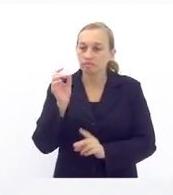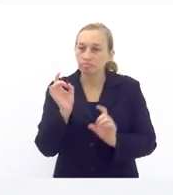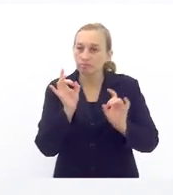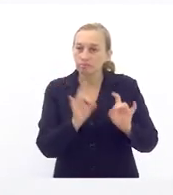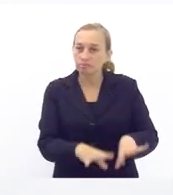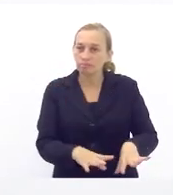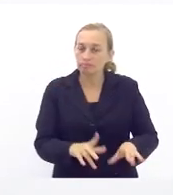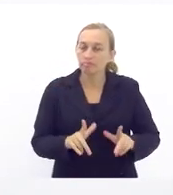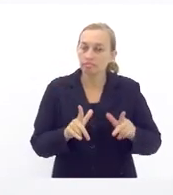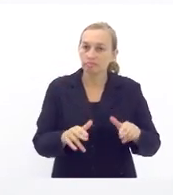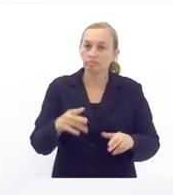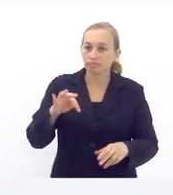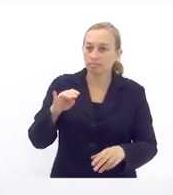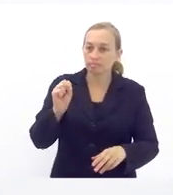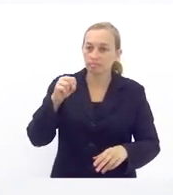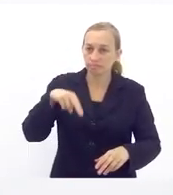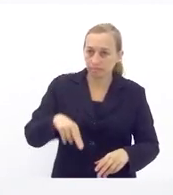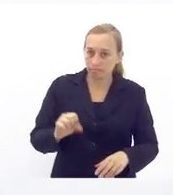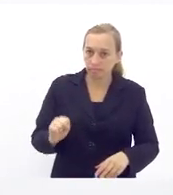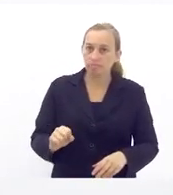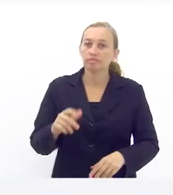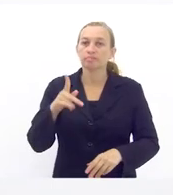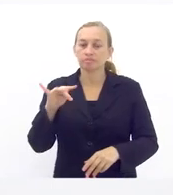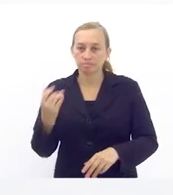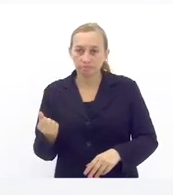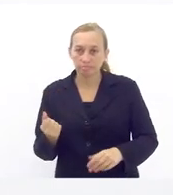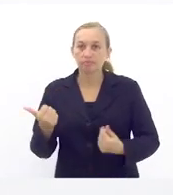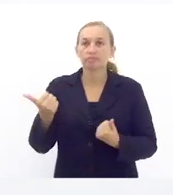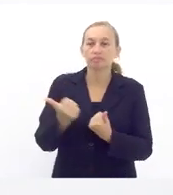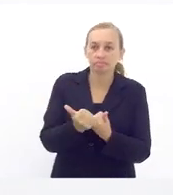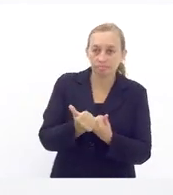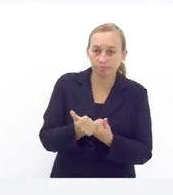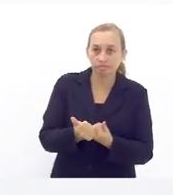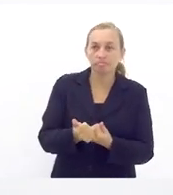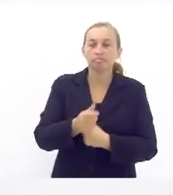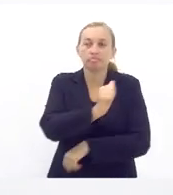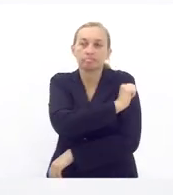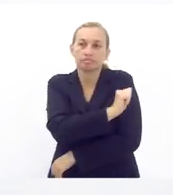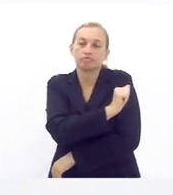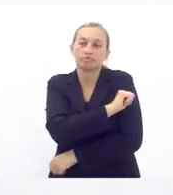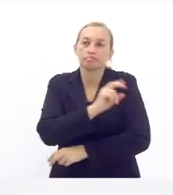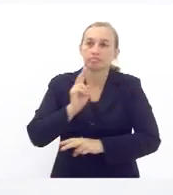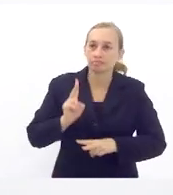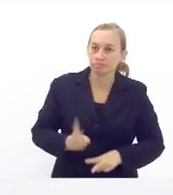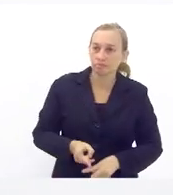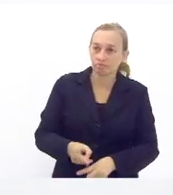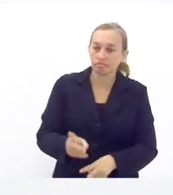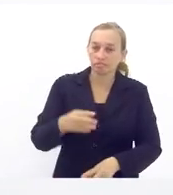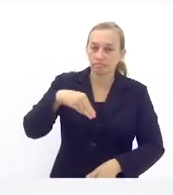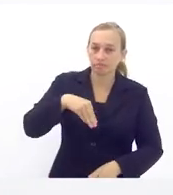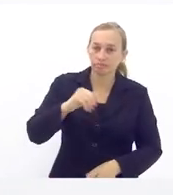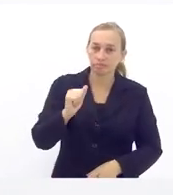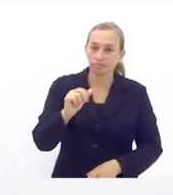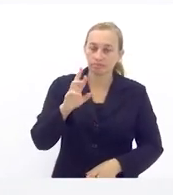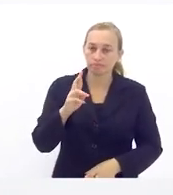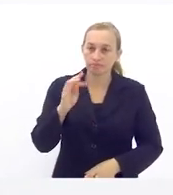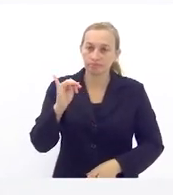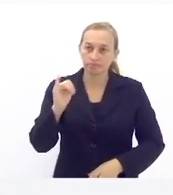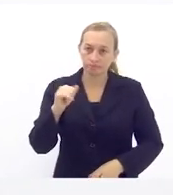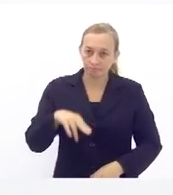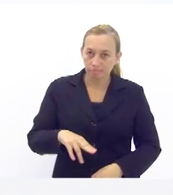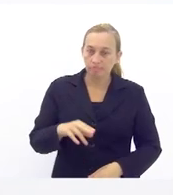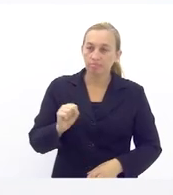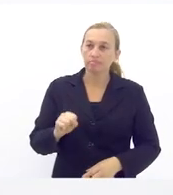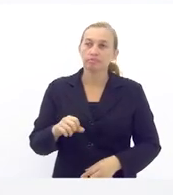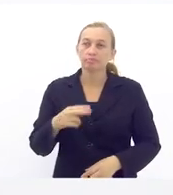como o caso da Martins Pena então a gente apoia a posição dos Estudantes de permanecer na Martins porque não pode virar